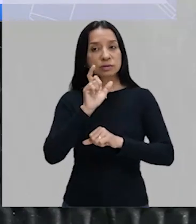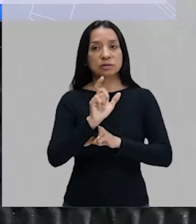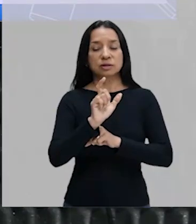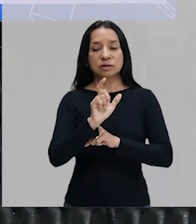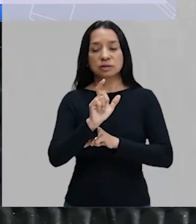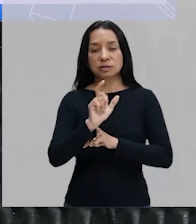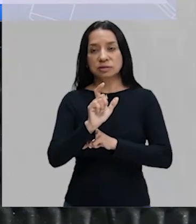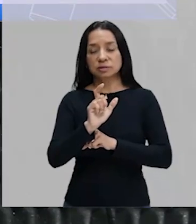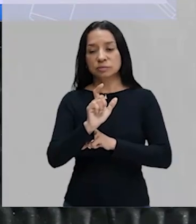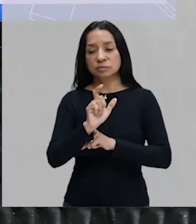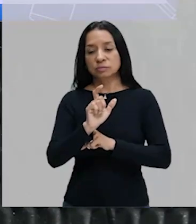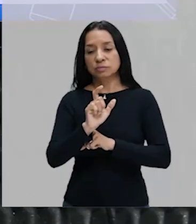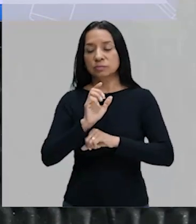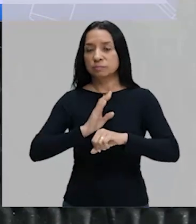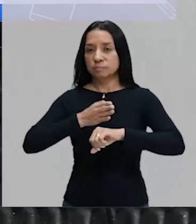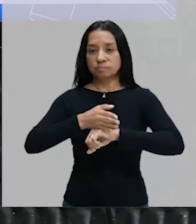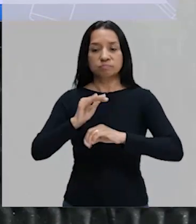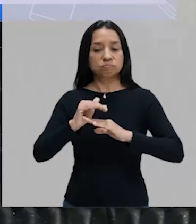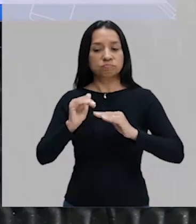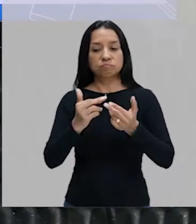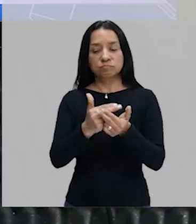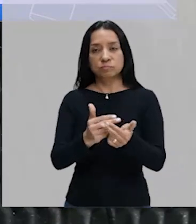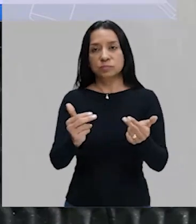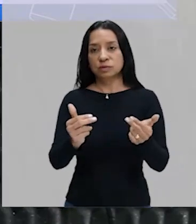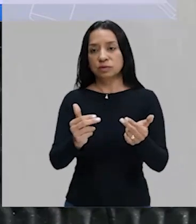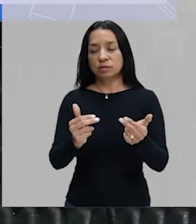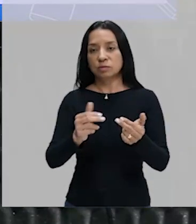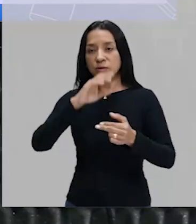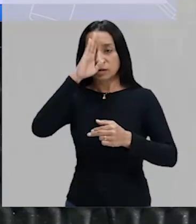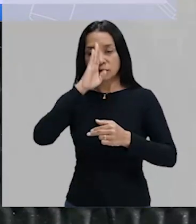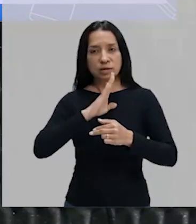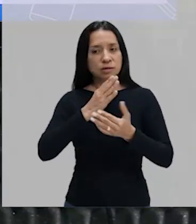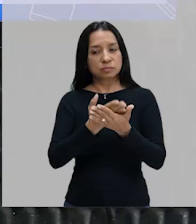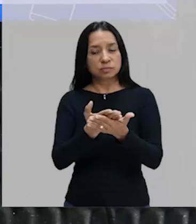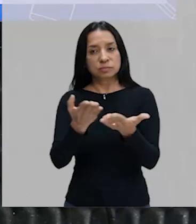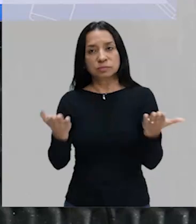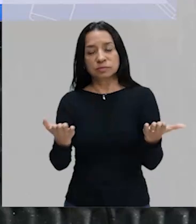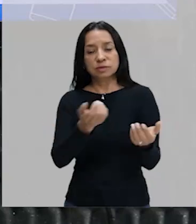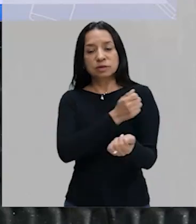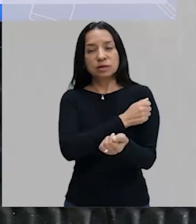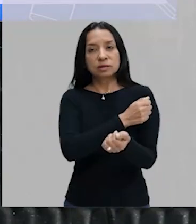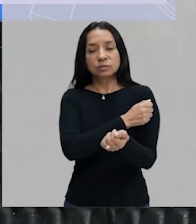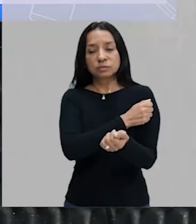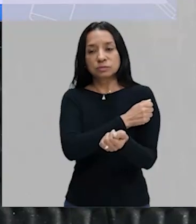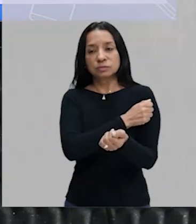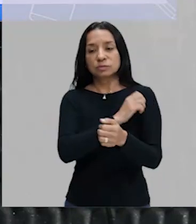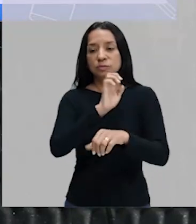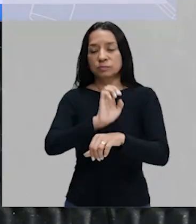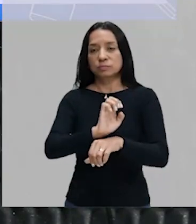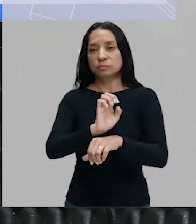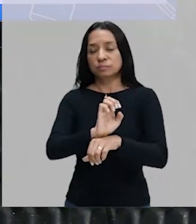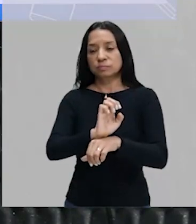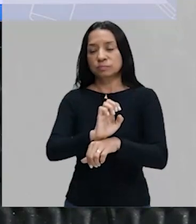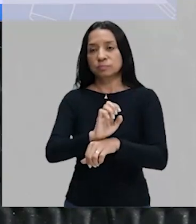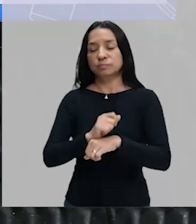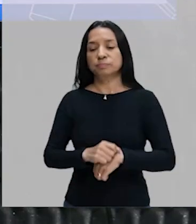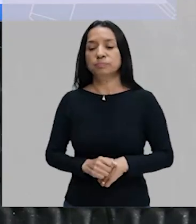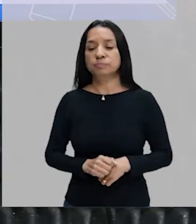todo o nosso material, que é totalmente gratuito para você, aluno e aluna da Rede Estadual do Maranhão, tá,